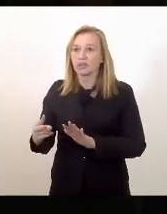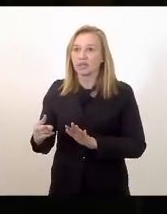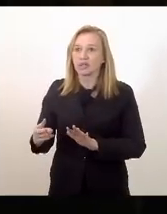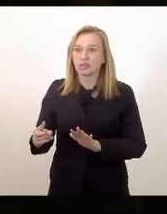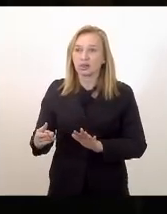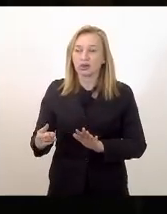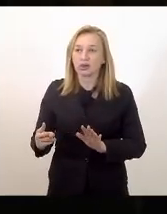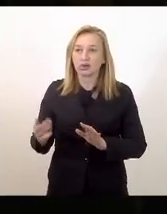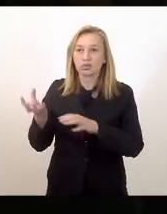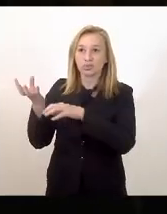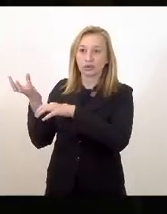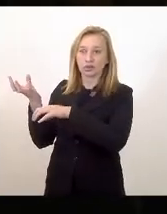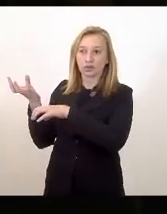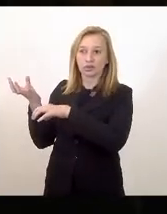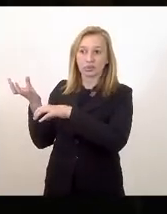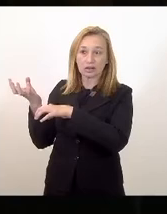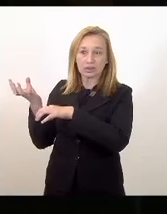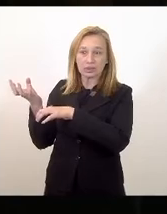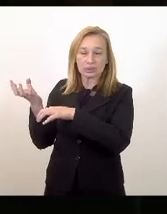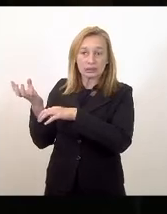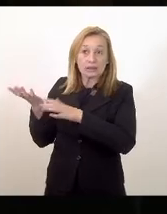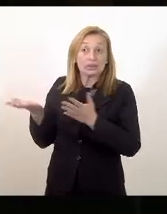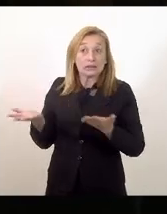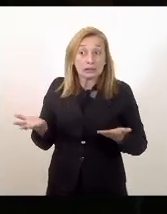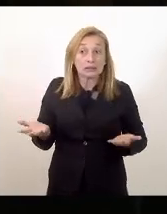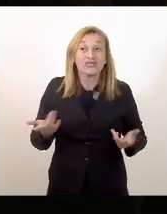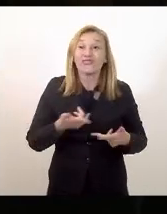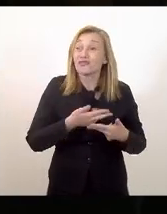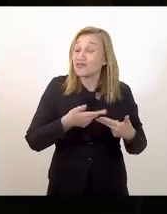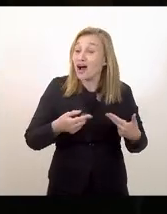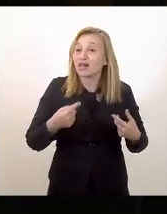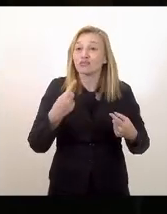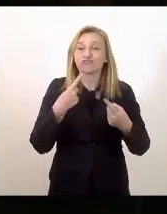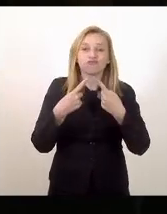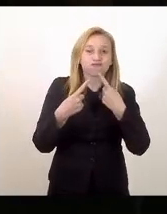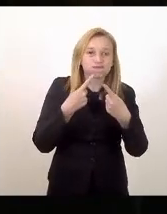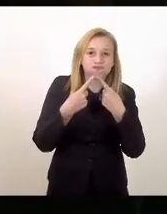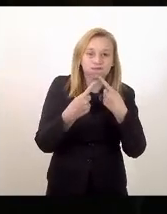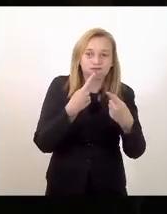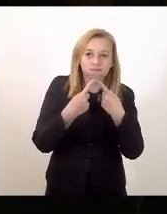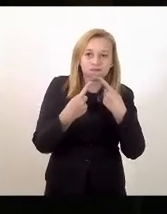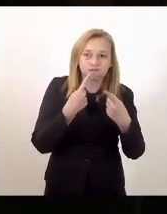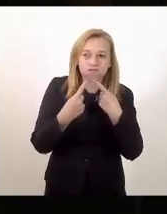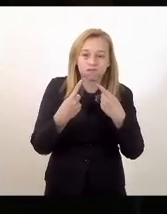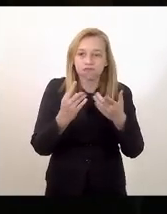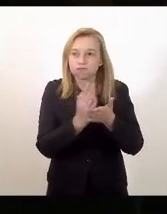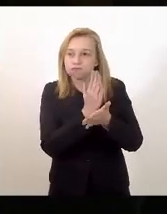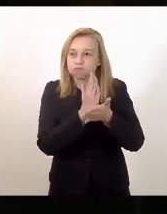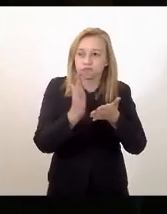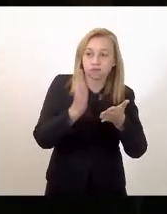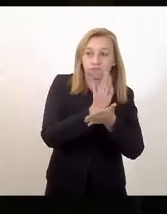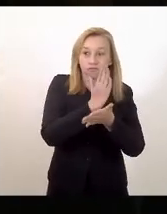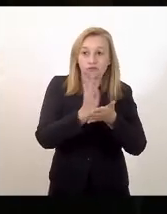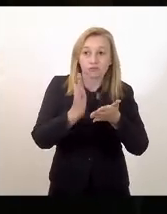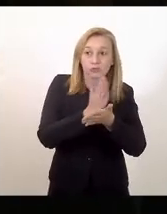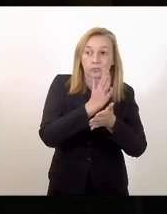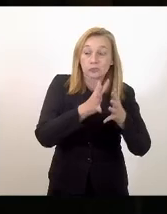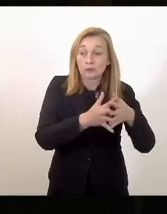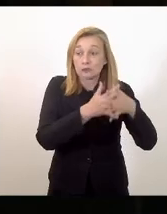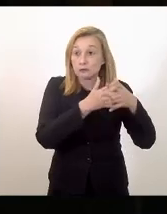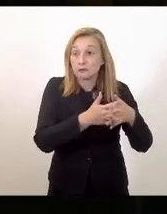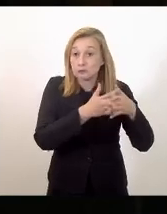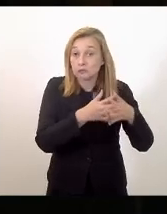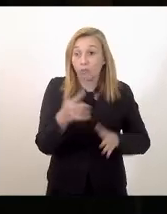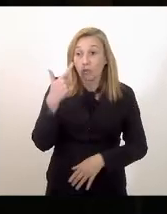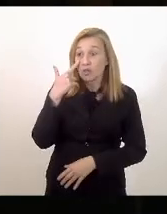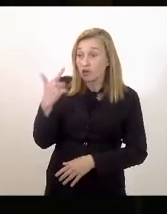Nacional esteve implicado em vários debates, entre eles algumas cortinas de fumaça, como a gente viu